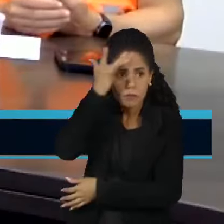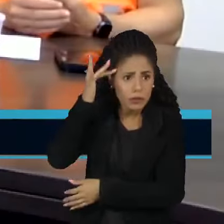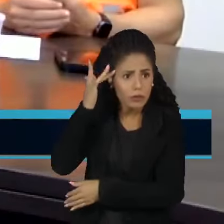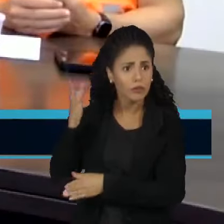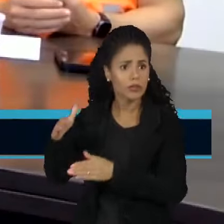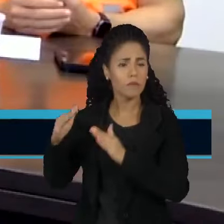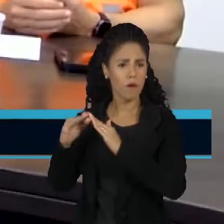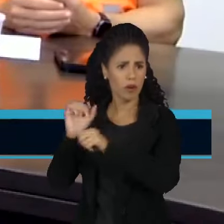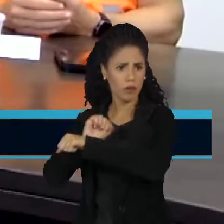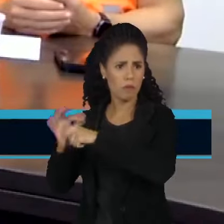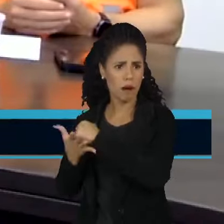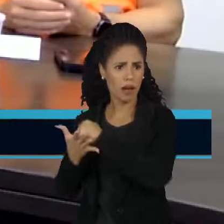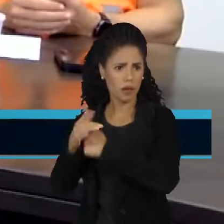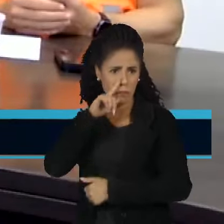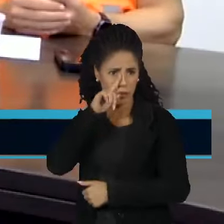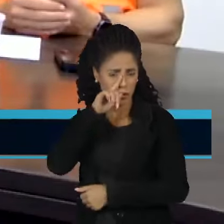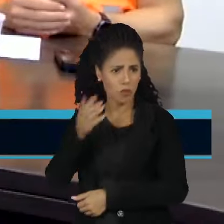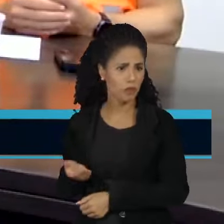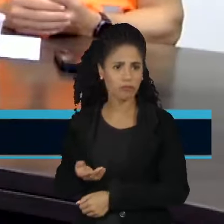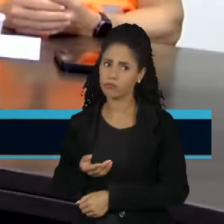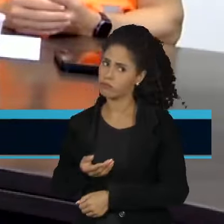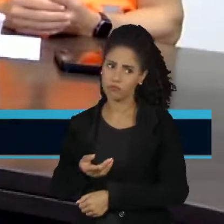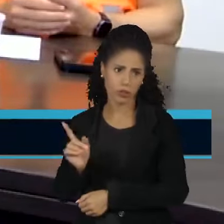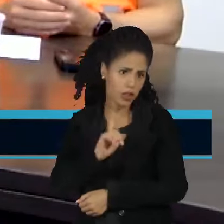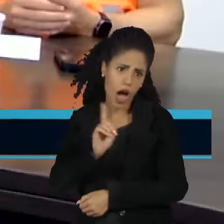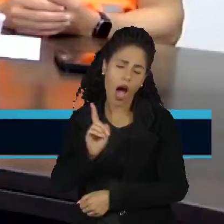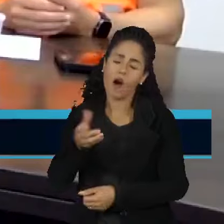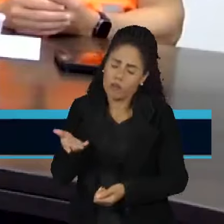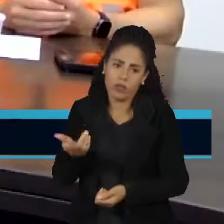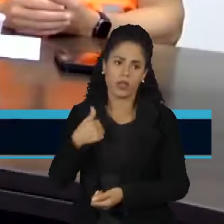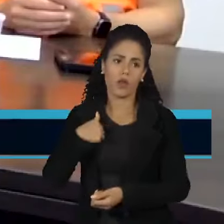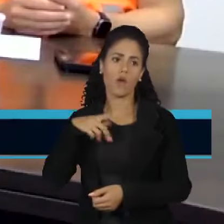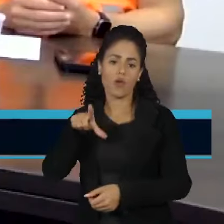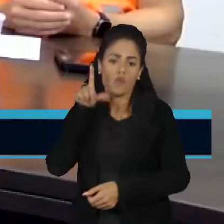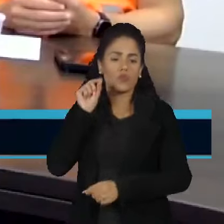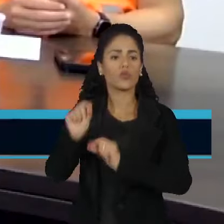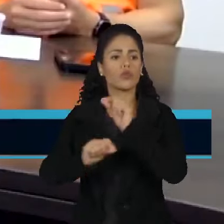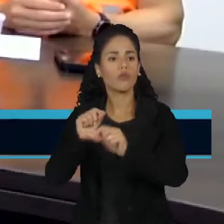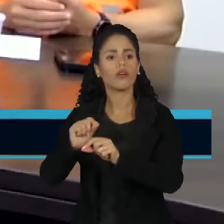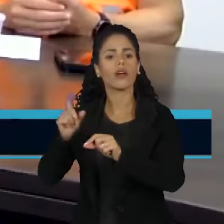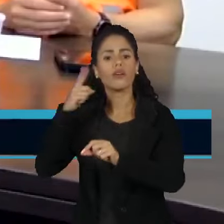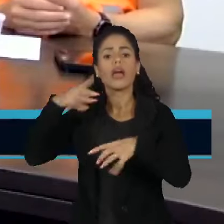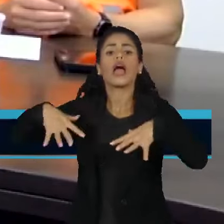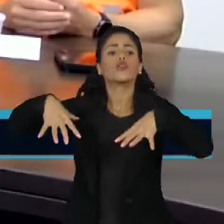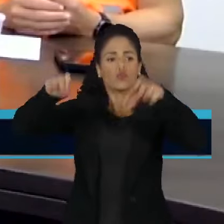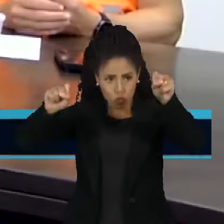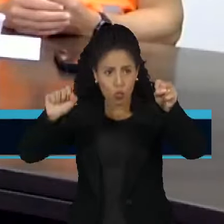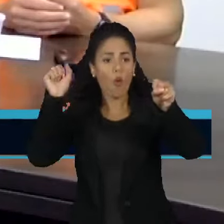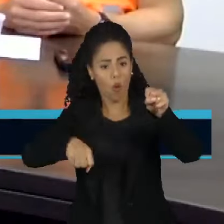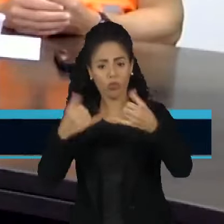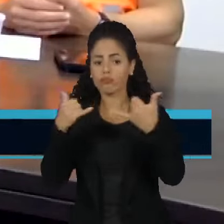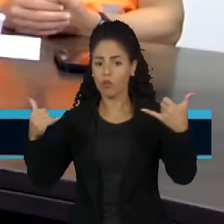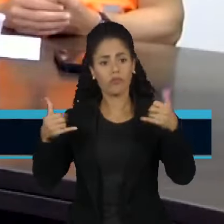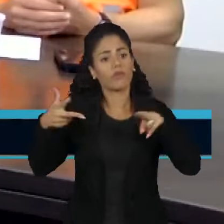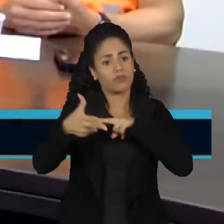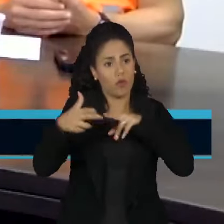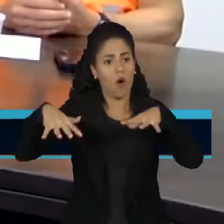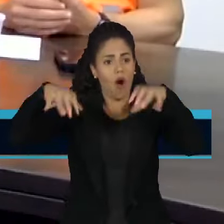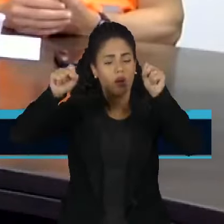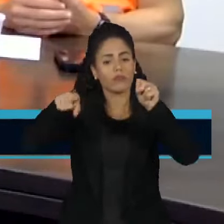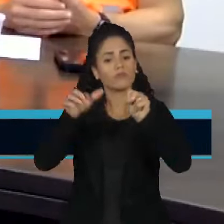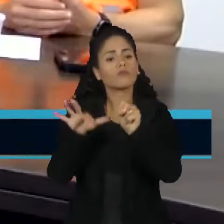bairros, em situação de risco por um ligamento. Eu prefiro que a cidade fique nessas regiões no escuro e as pessoas tenham segurança de